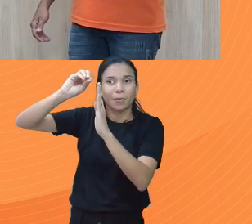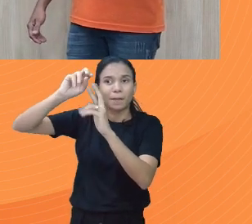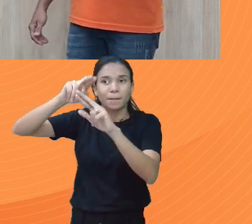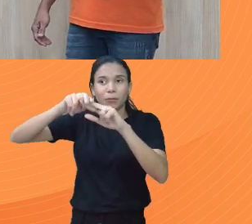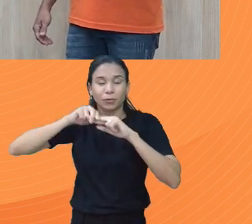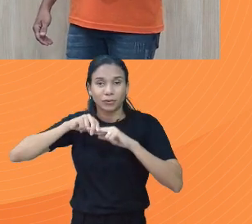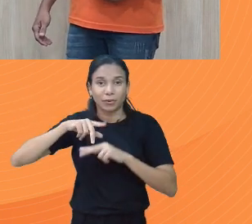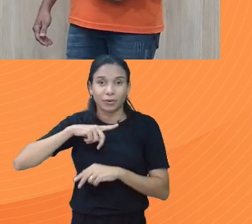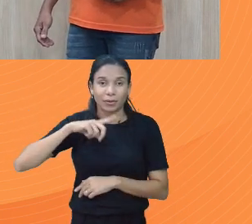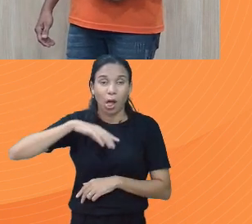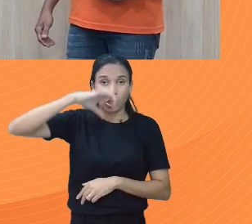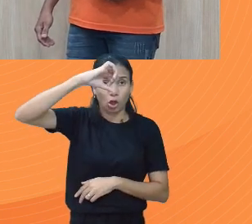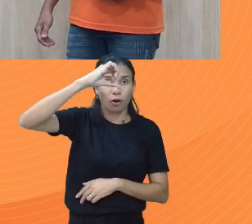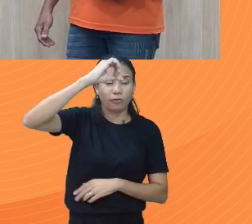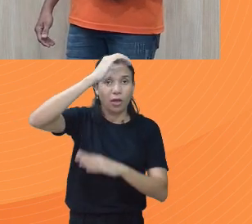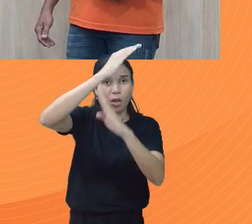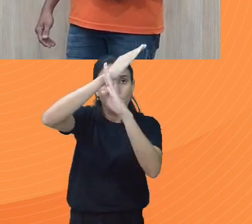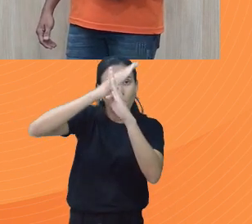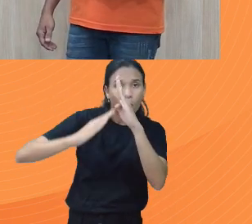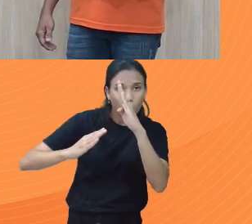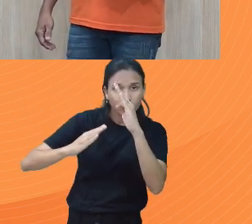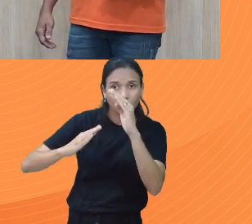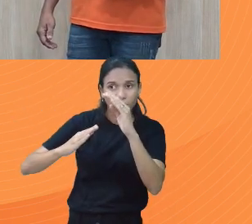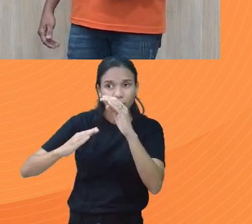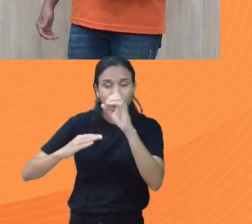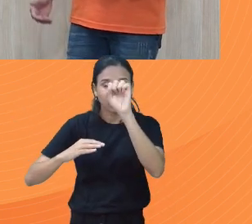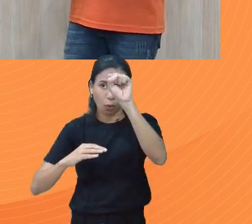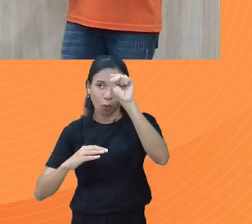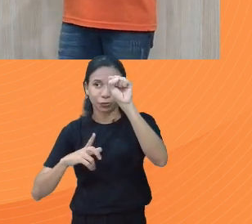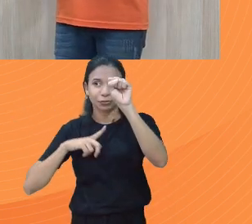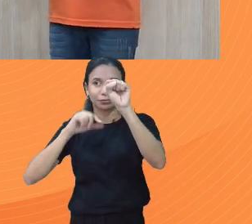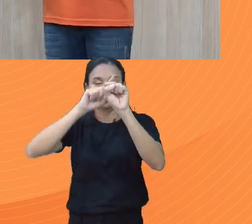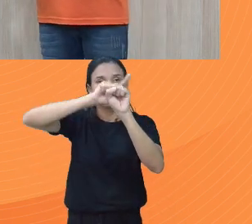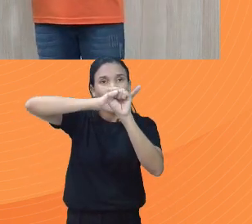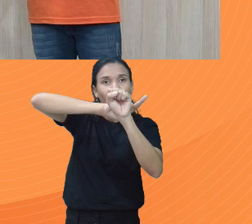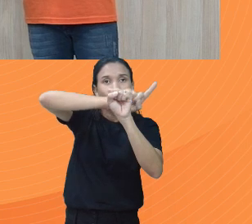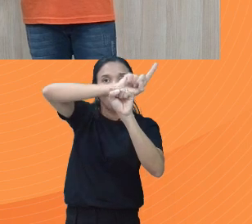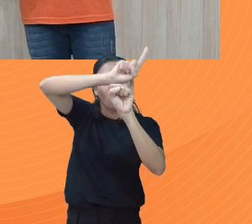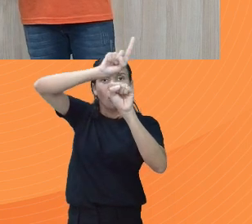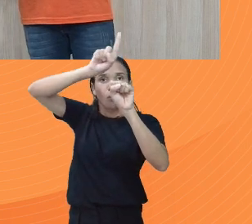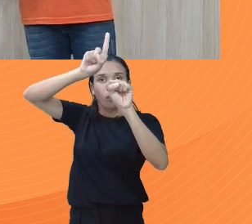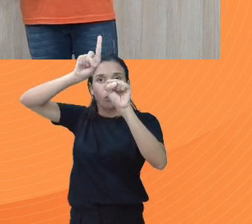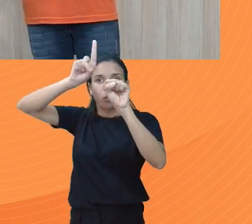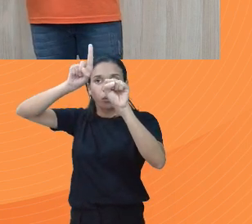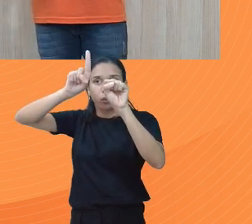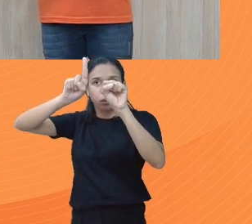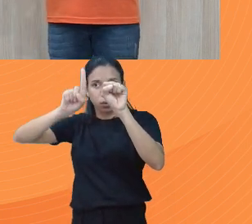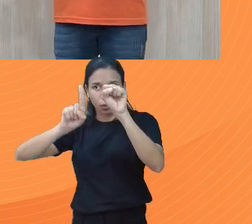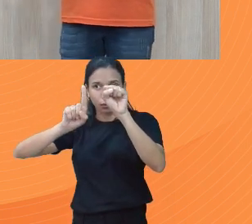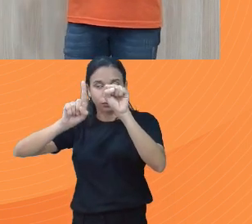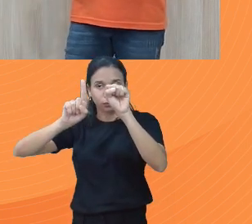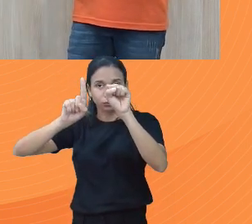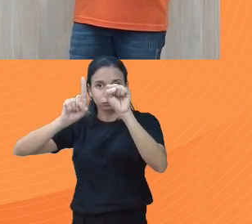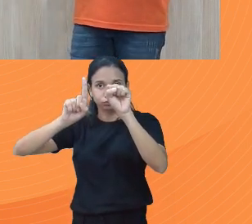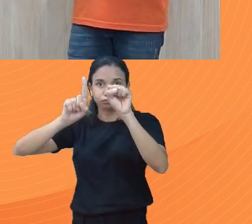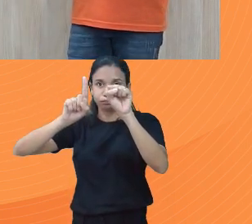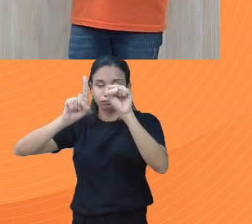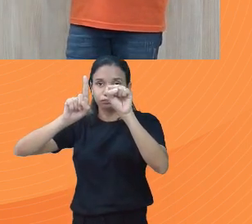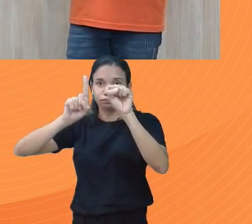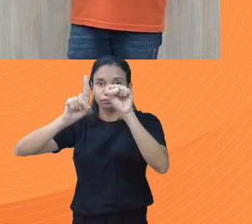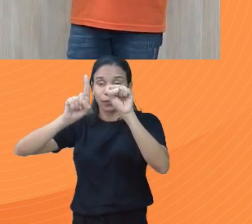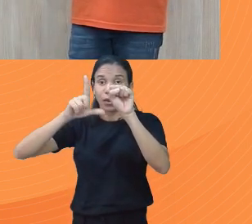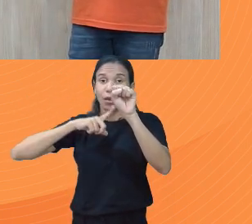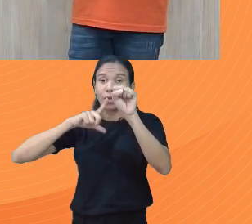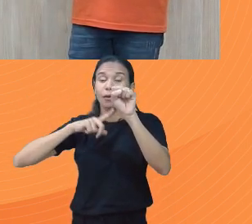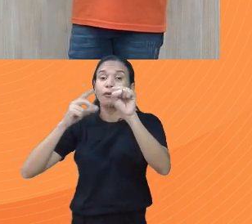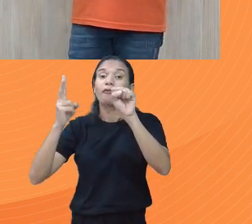ó, no lugar do 9, a gente vai ficar com 8. Esse 1 décimo vai vir para a casa dos